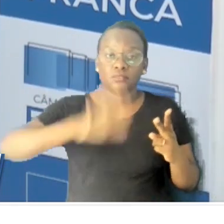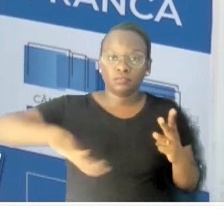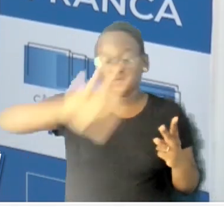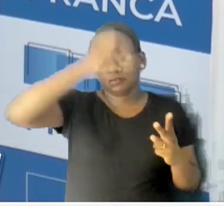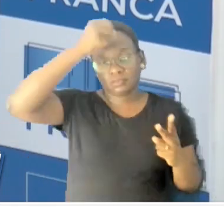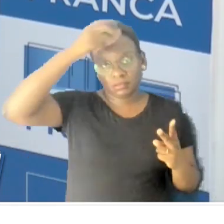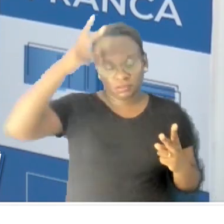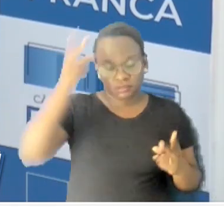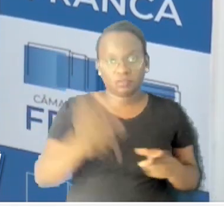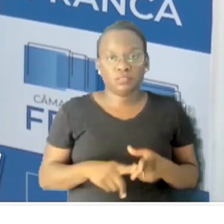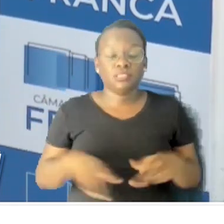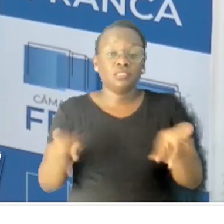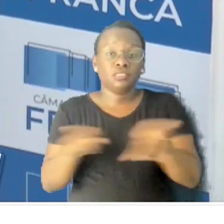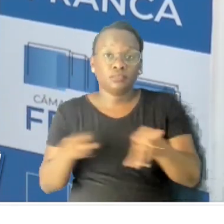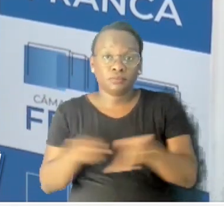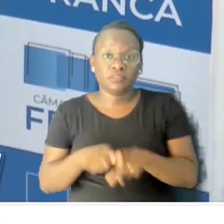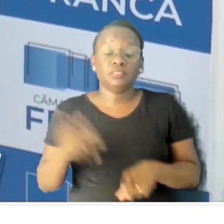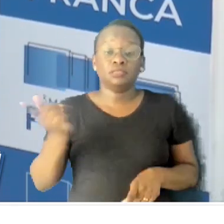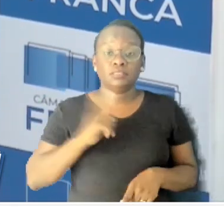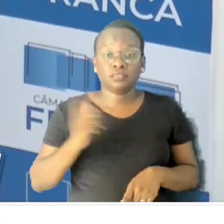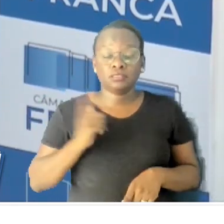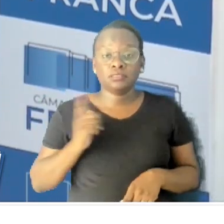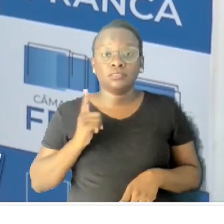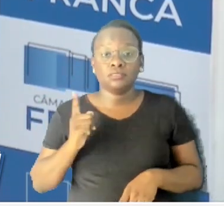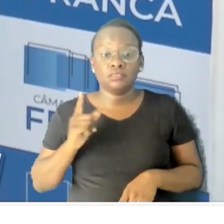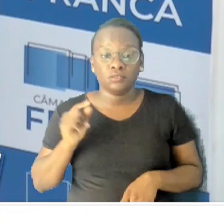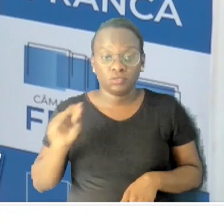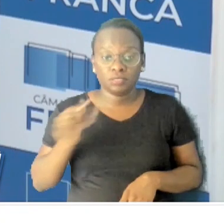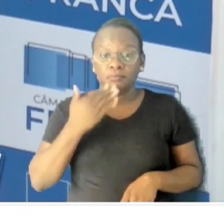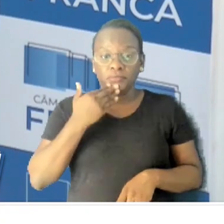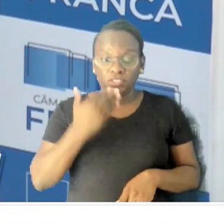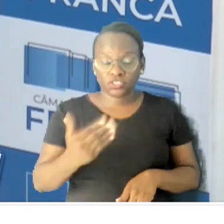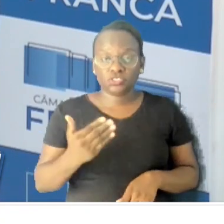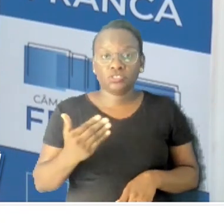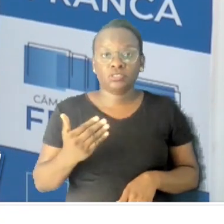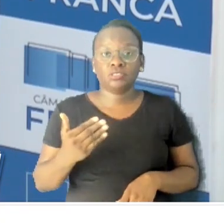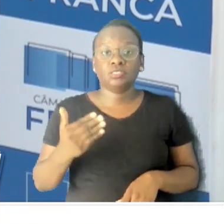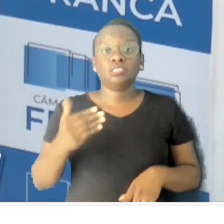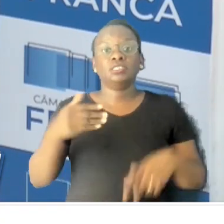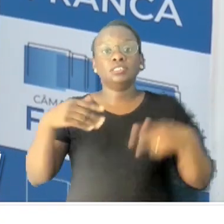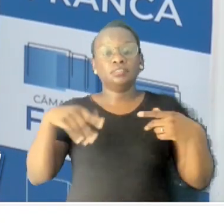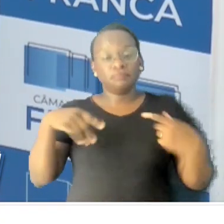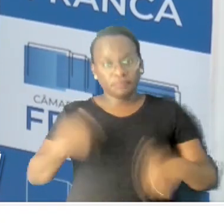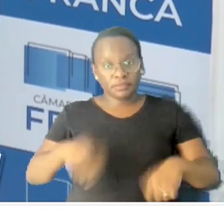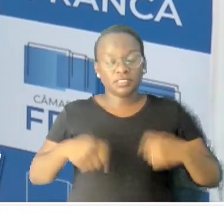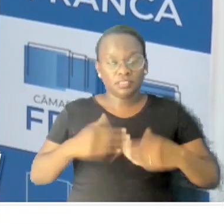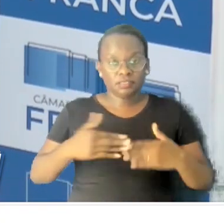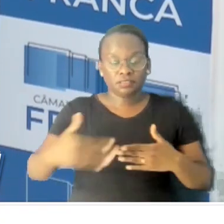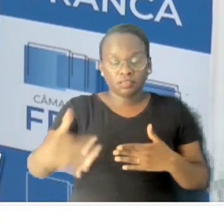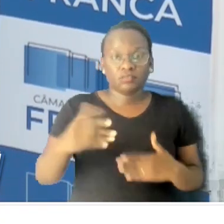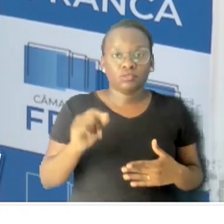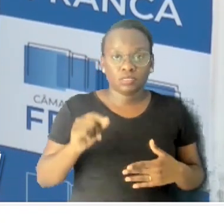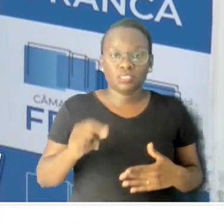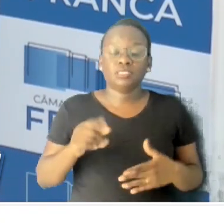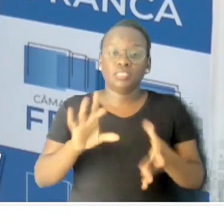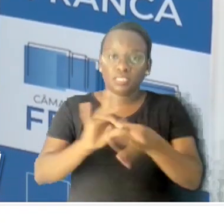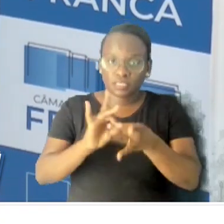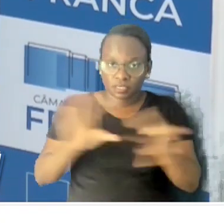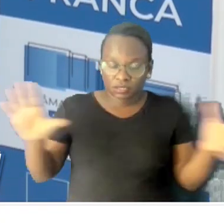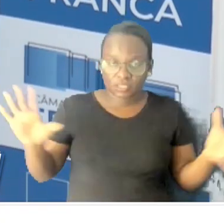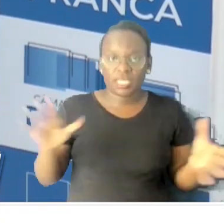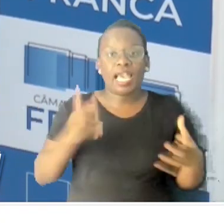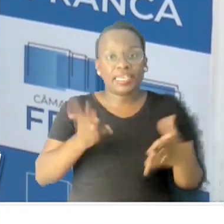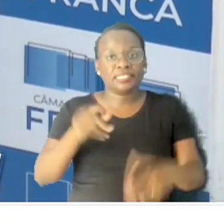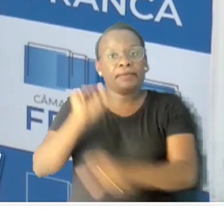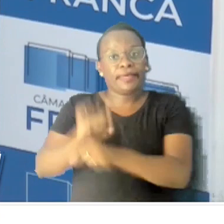E também temos lá um pedido que está para ser feito, a autorização que ainda está parado, nós